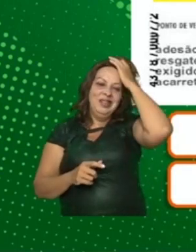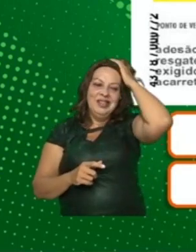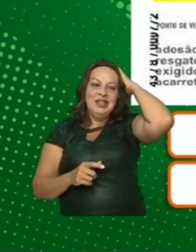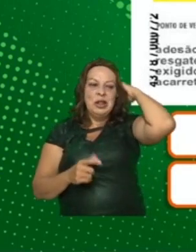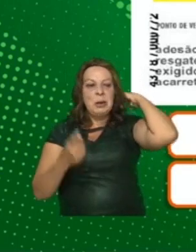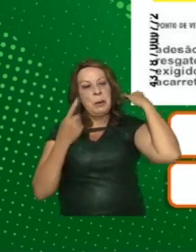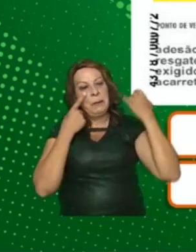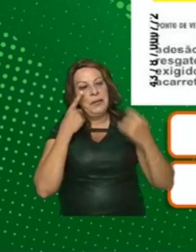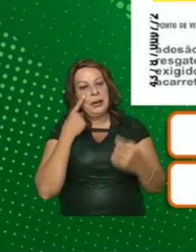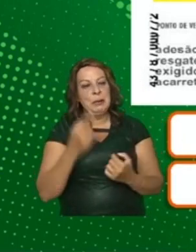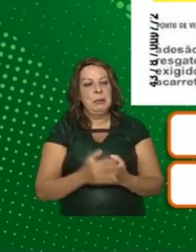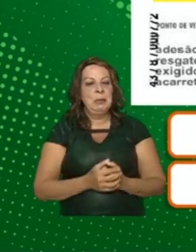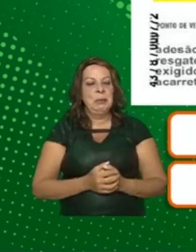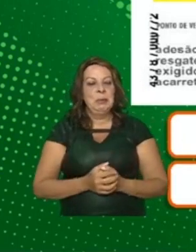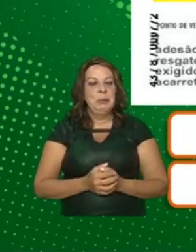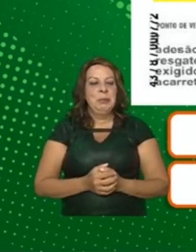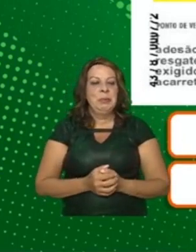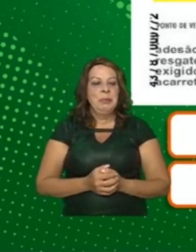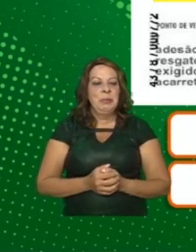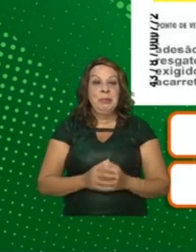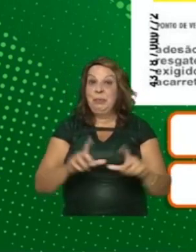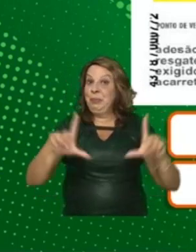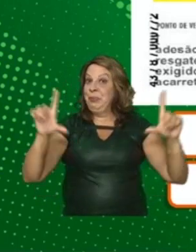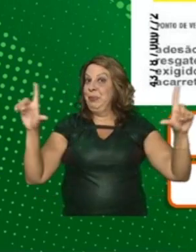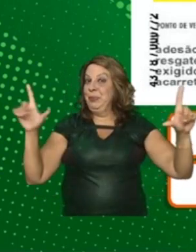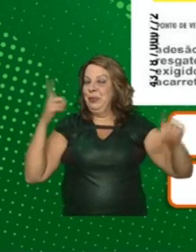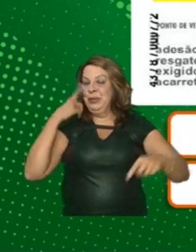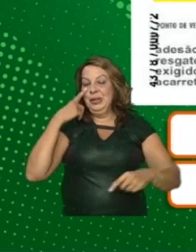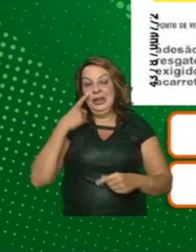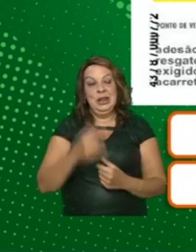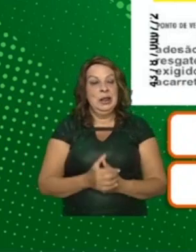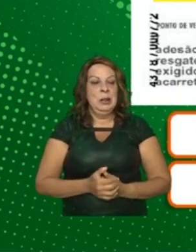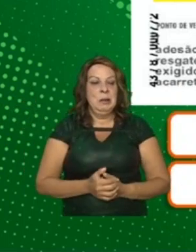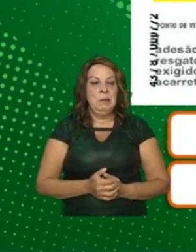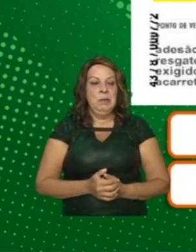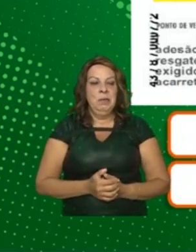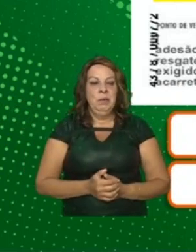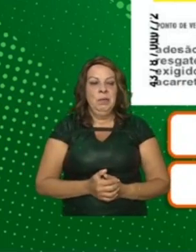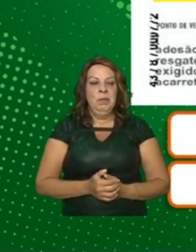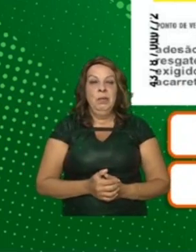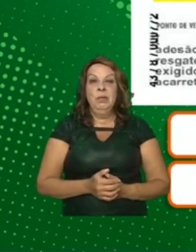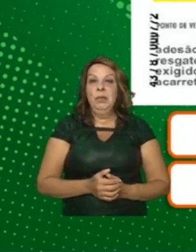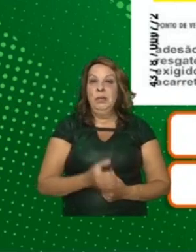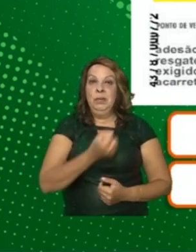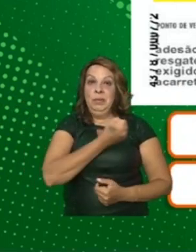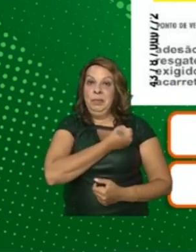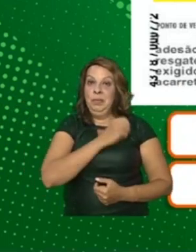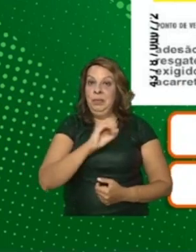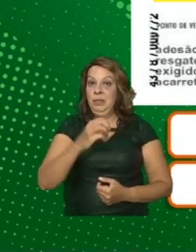aí. Na tela para todo mundo de casa conferir junto comigo. O título é o de número